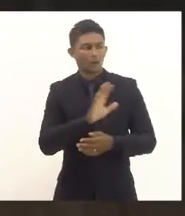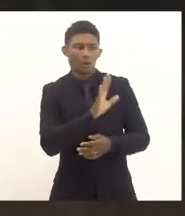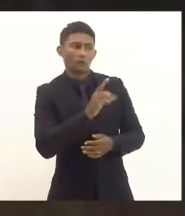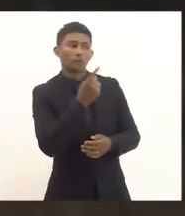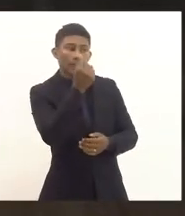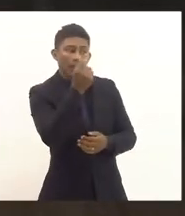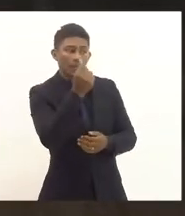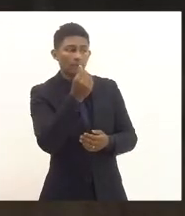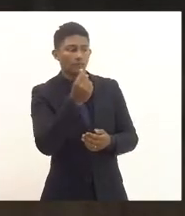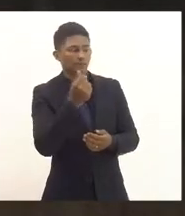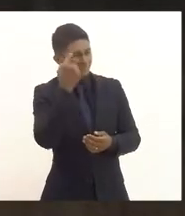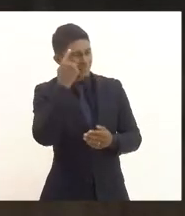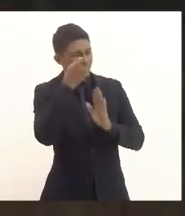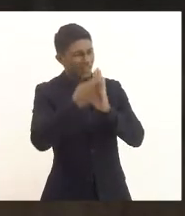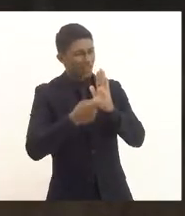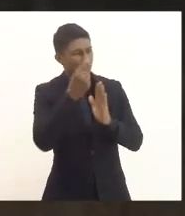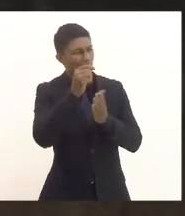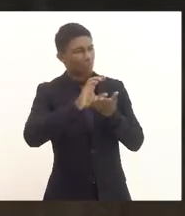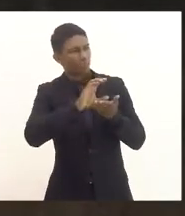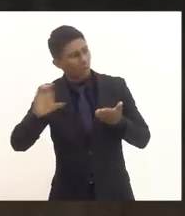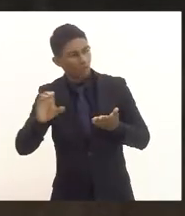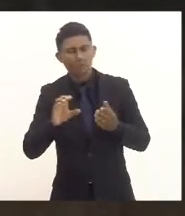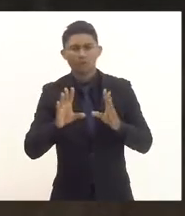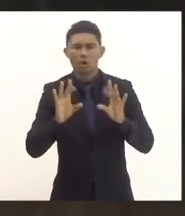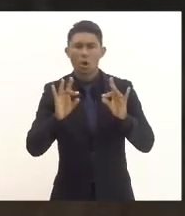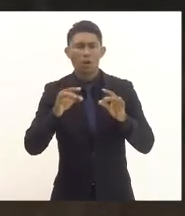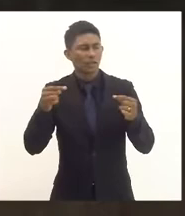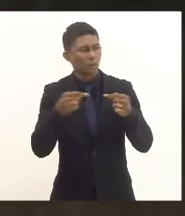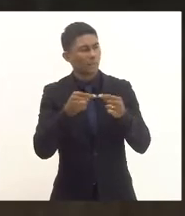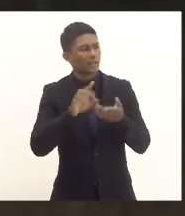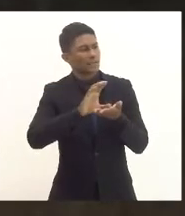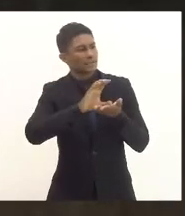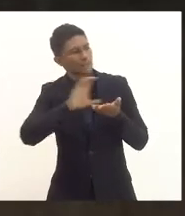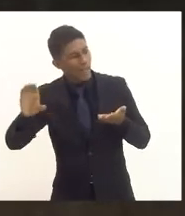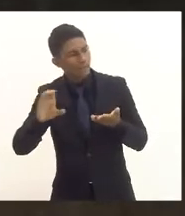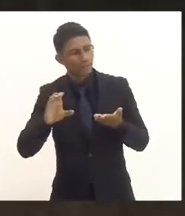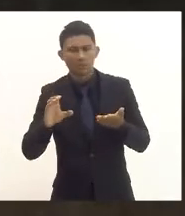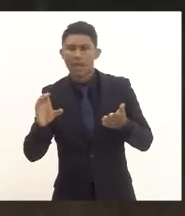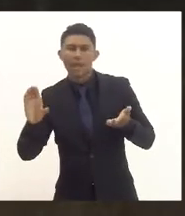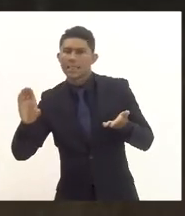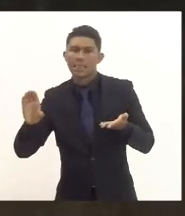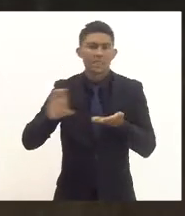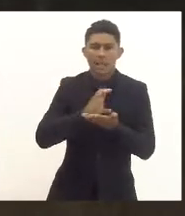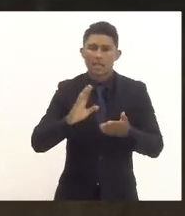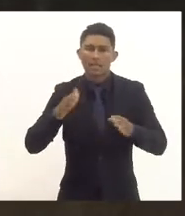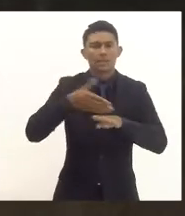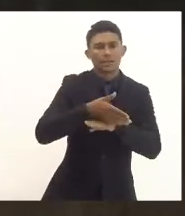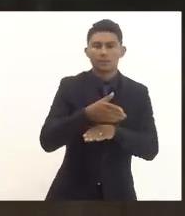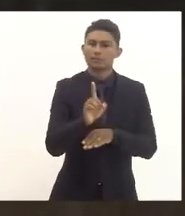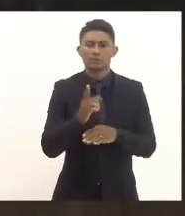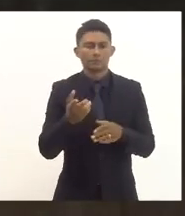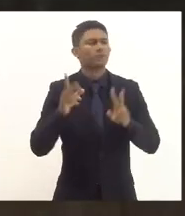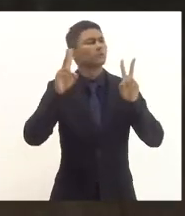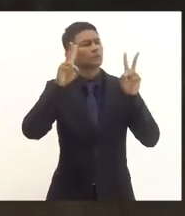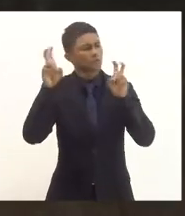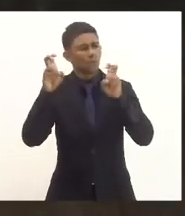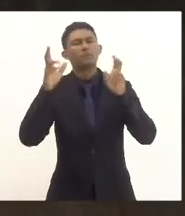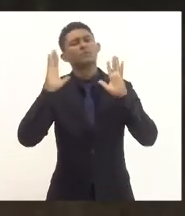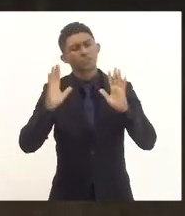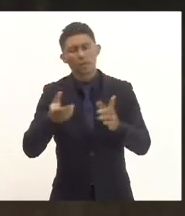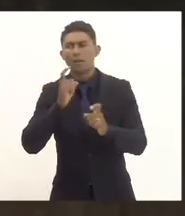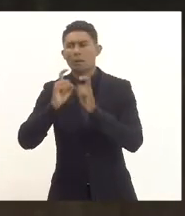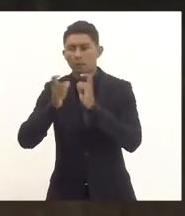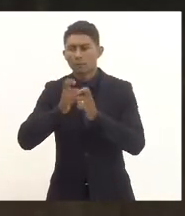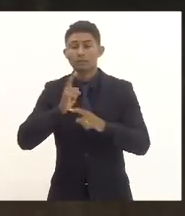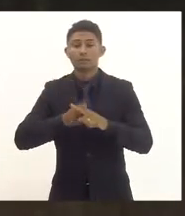Então porque a cola e a saída não é a entrada esse tema foi discutido e fica